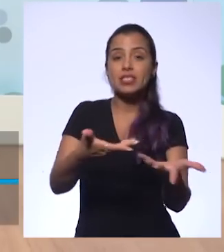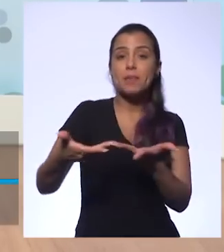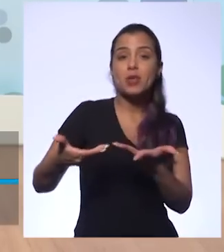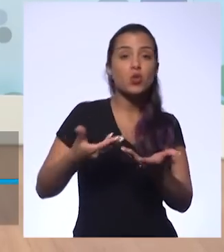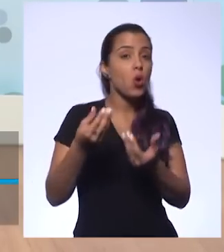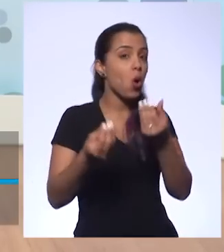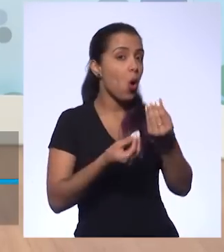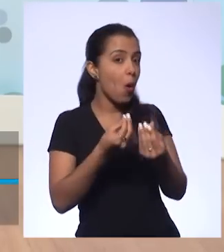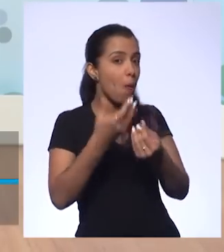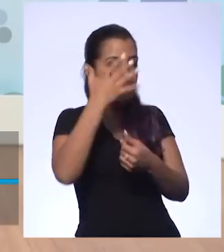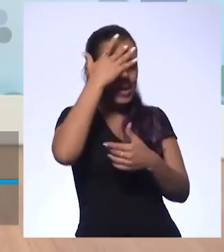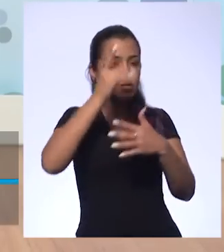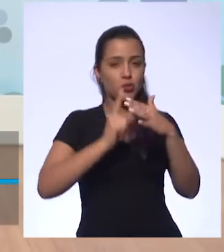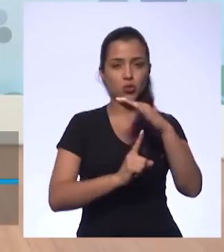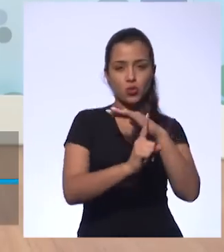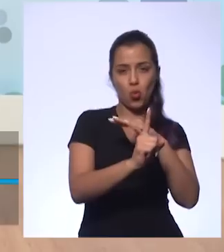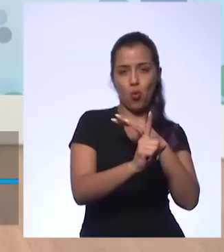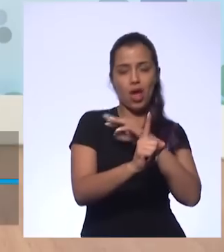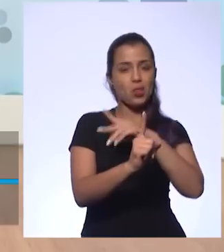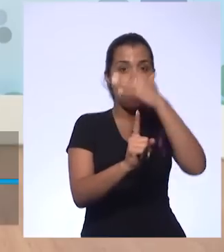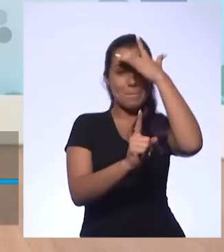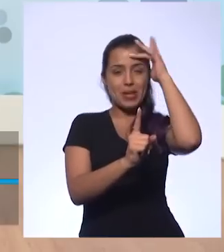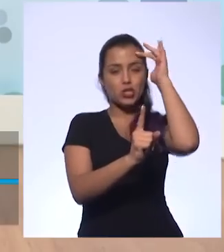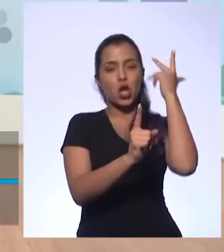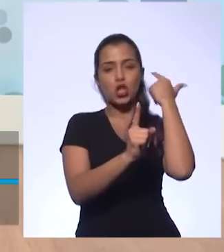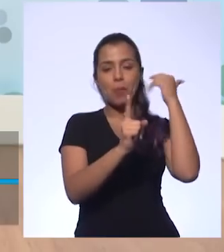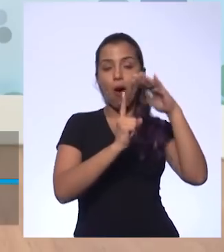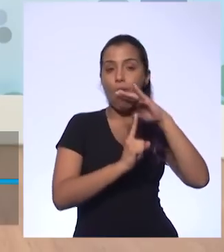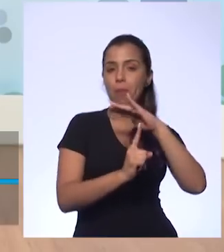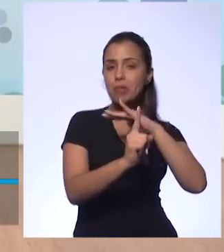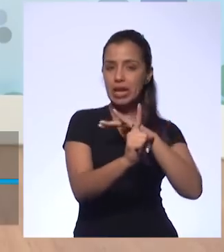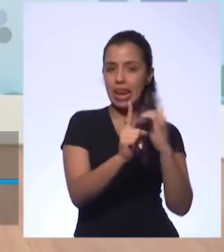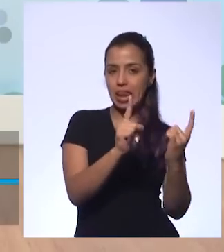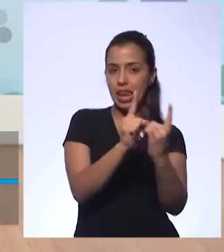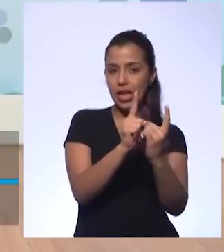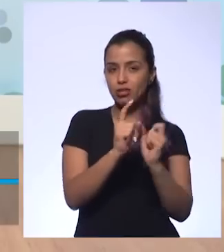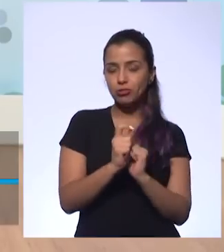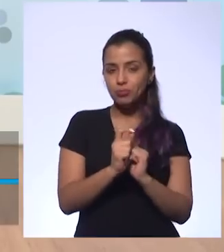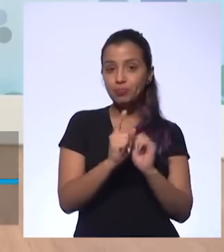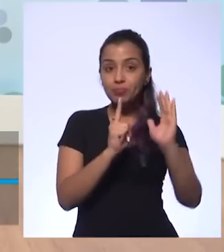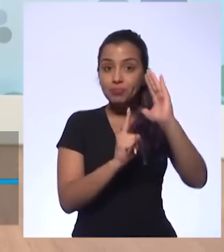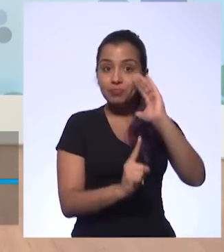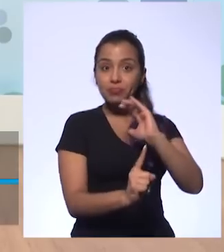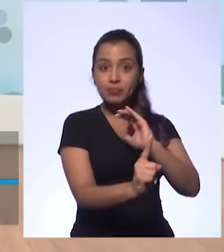uma consumidora, não hum, como uma pessoa, como uma consumidora. uhum, E consumidores